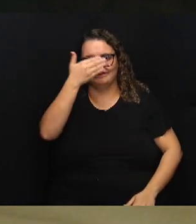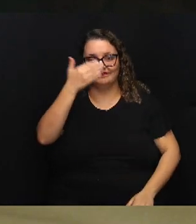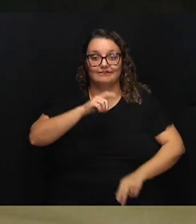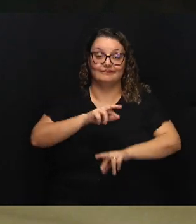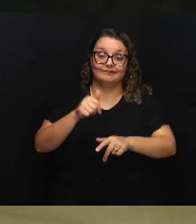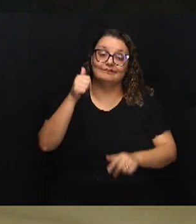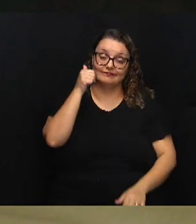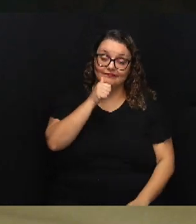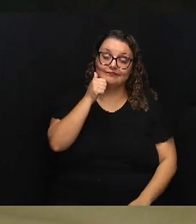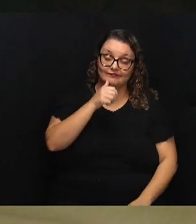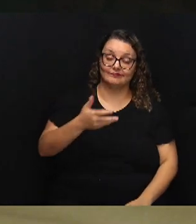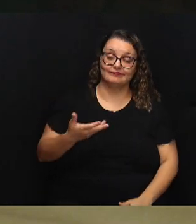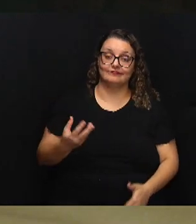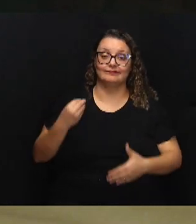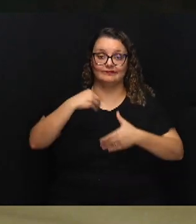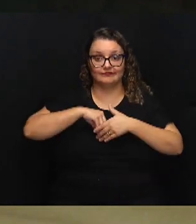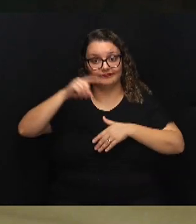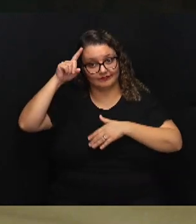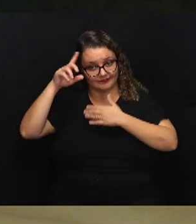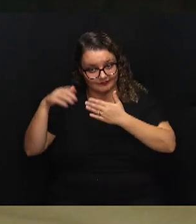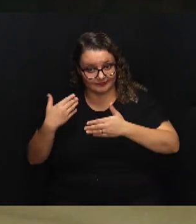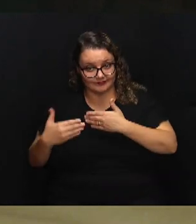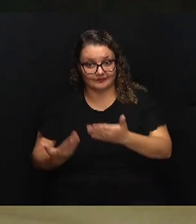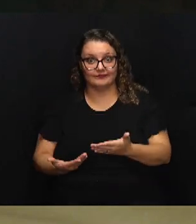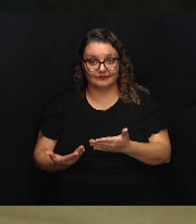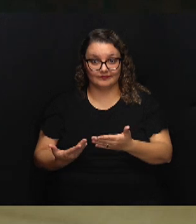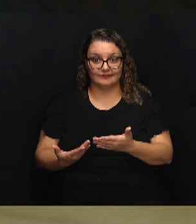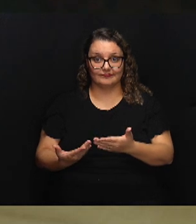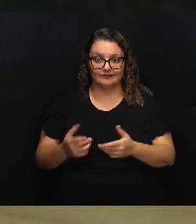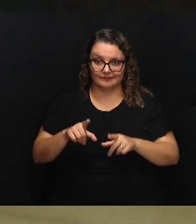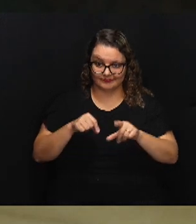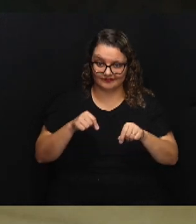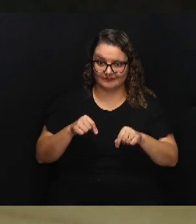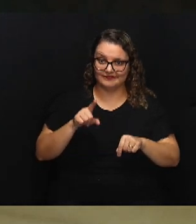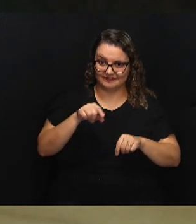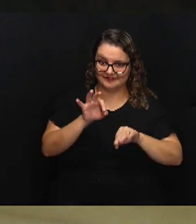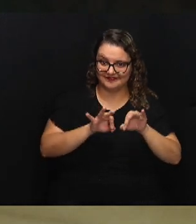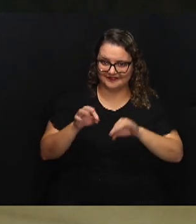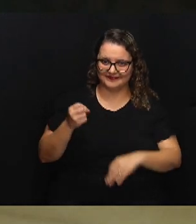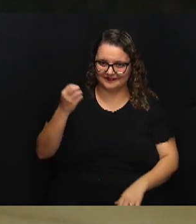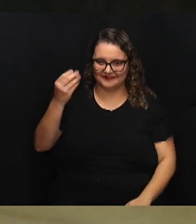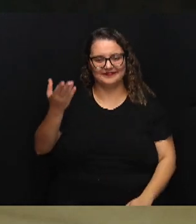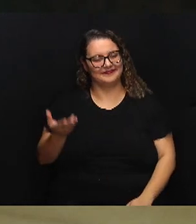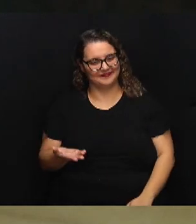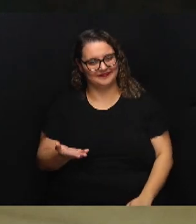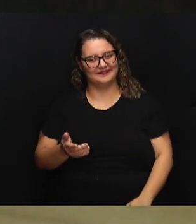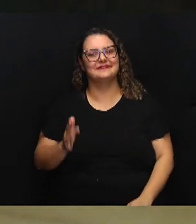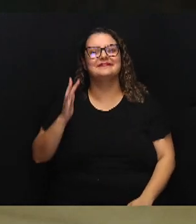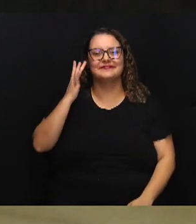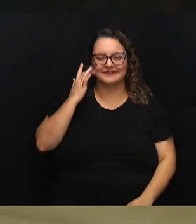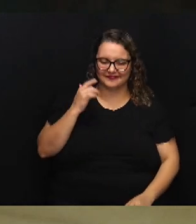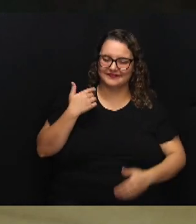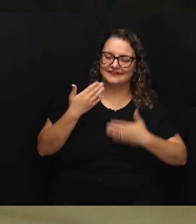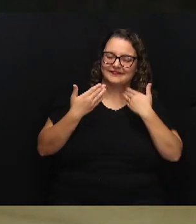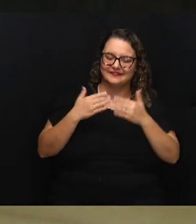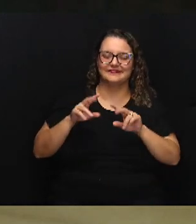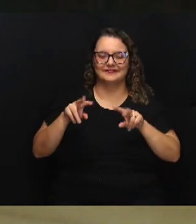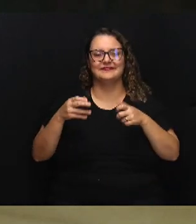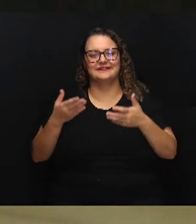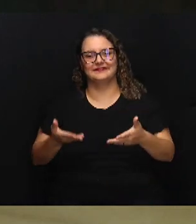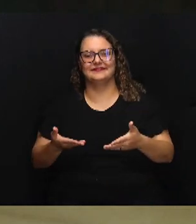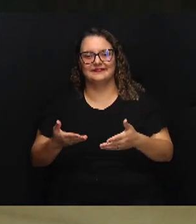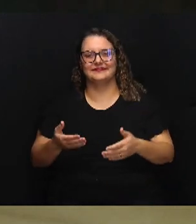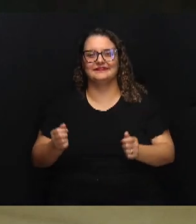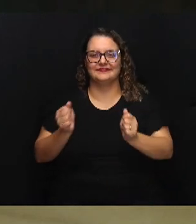né, que elas carregam no dia a dia, e aí, de repente, uma boa opção seria um planejamento para viagem. Então, amanhã a gente conversa sobre isso, a gente conta com a